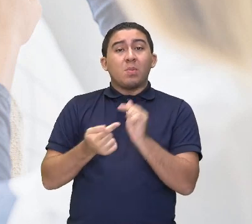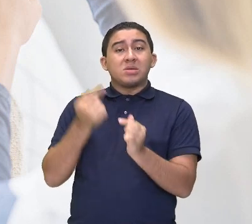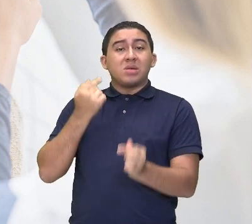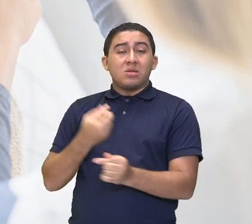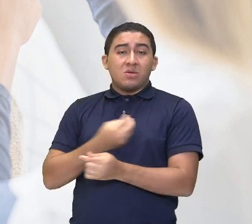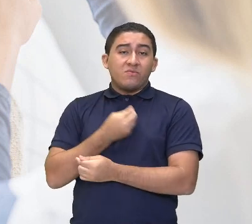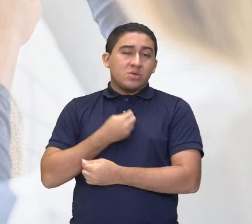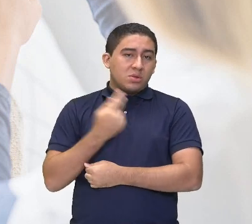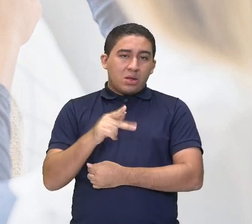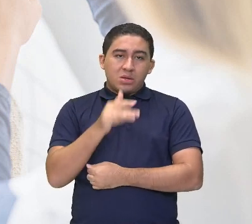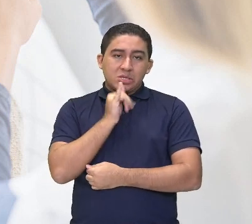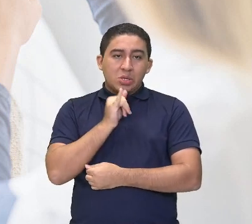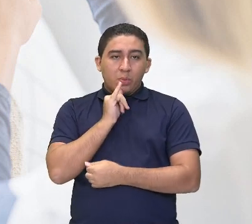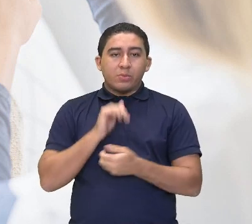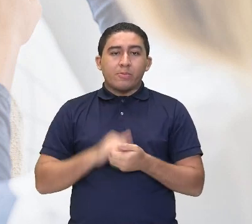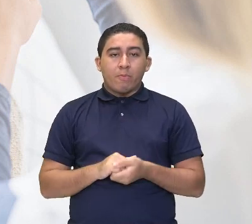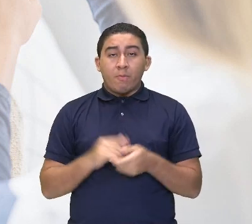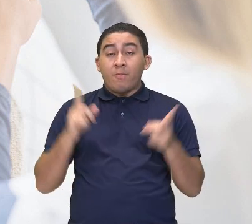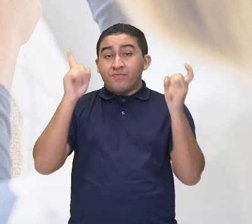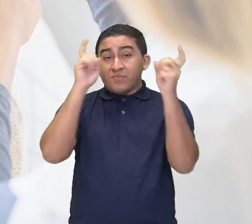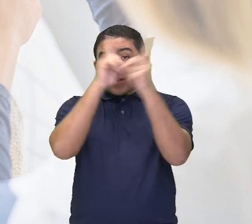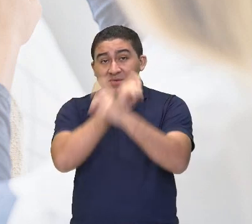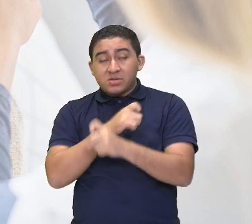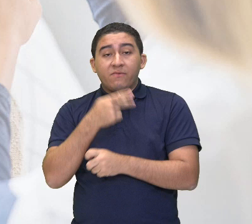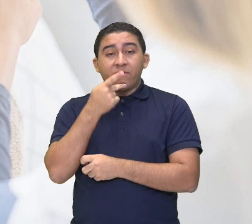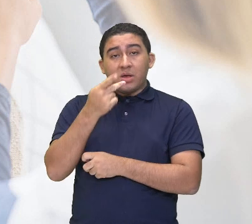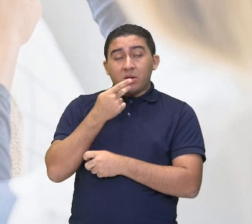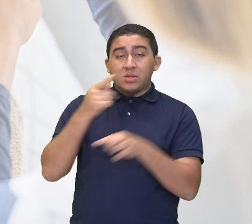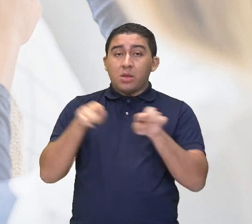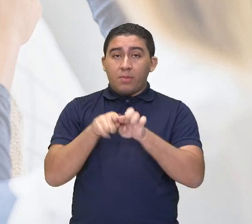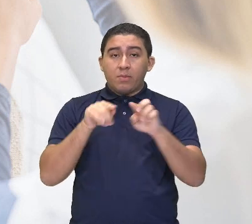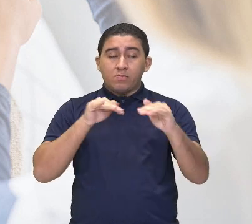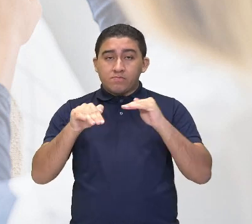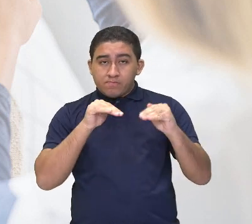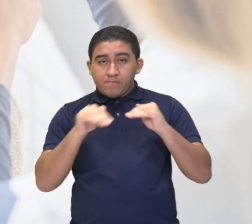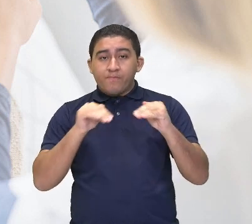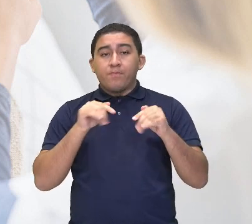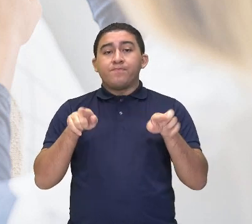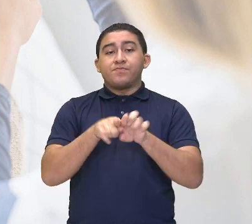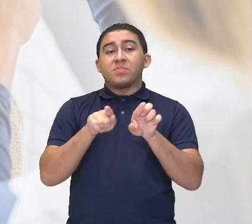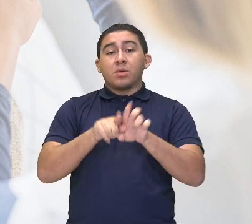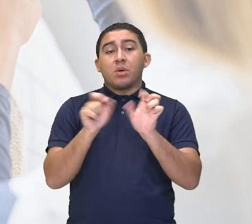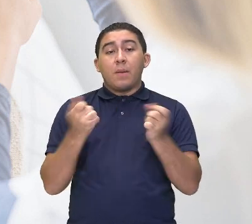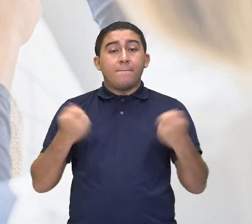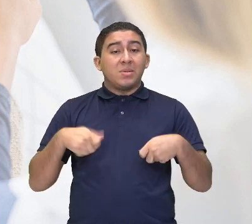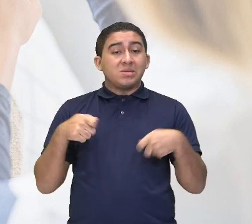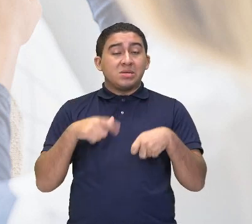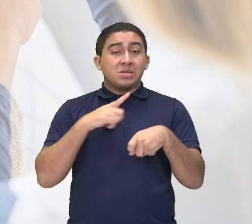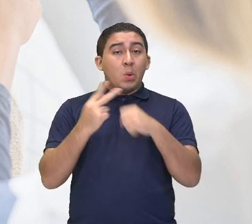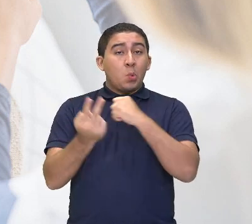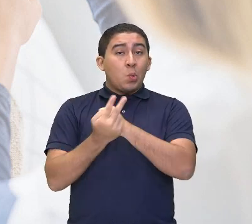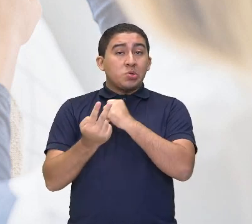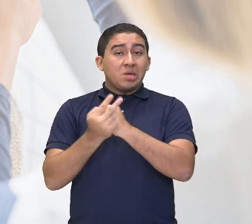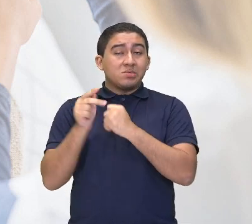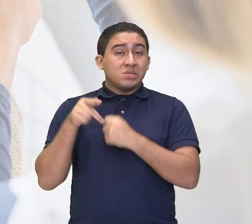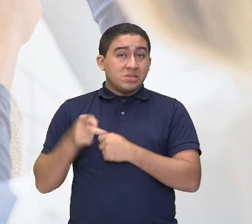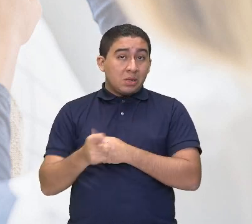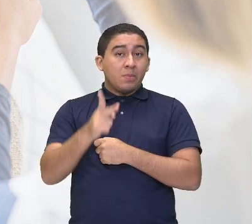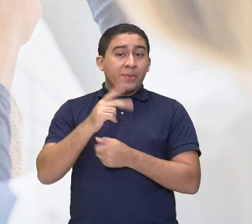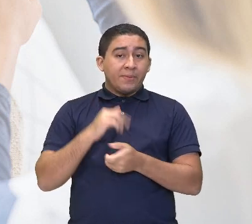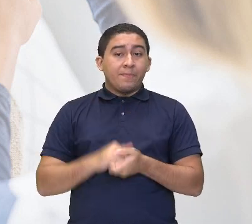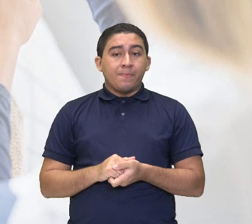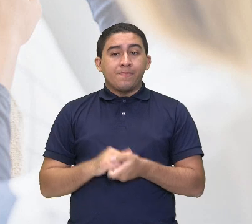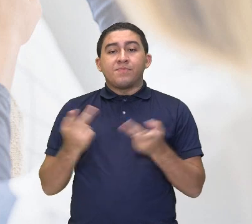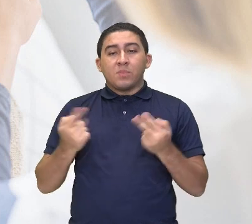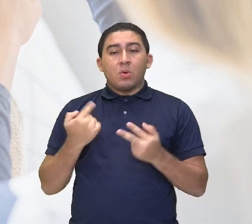vida, por exemplo. Dificuldade em falar e se movimentar e também necessidade de cuidados constantes. E aí, como a gente